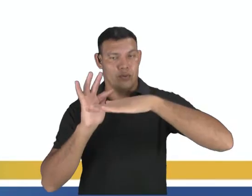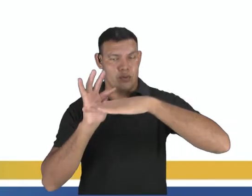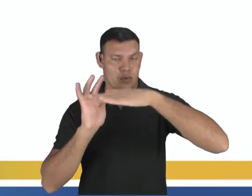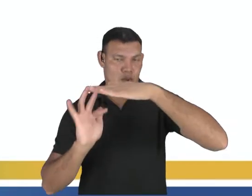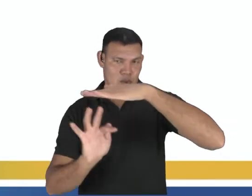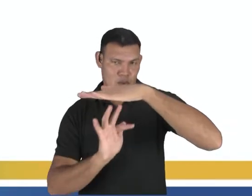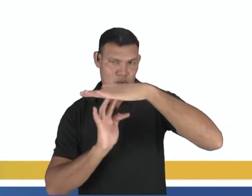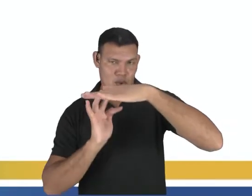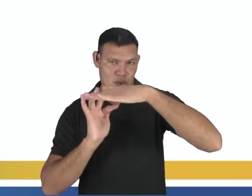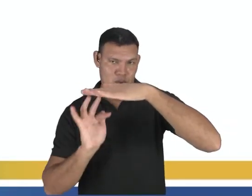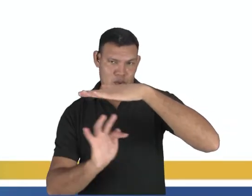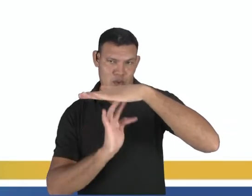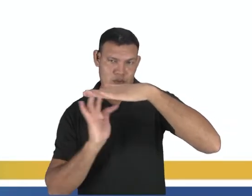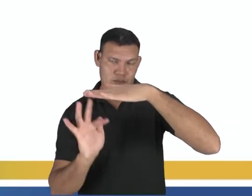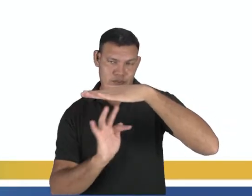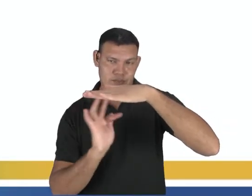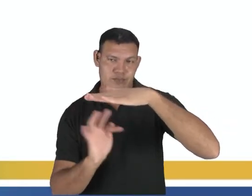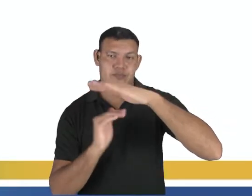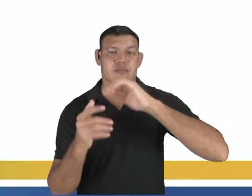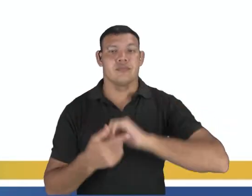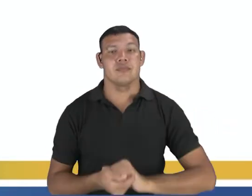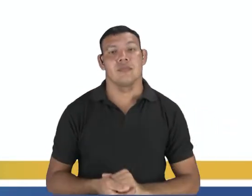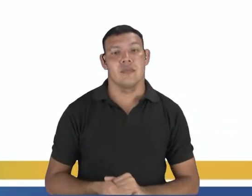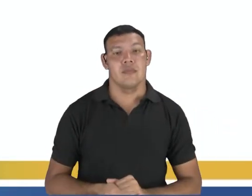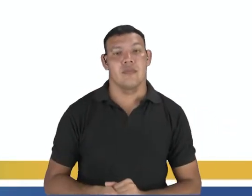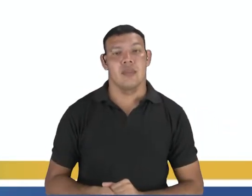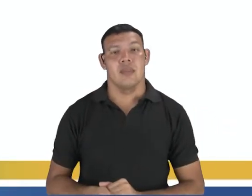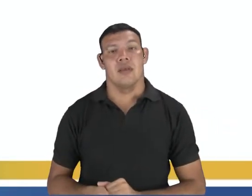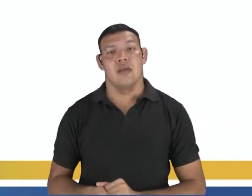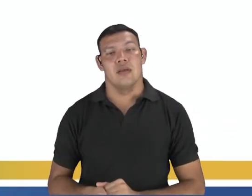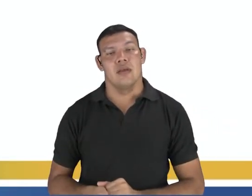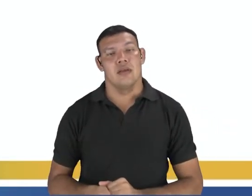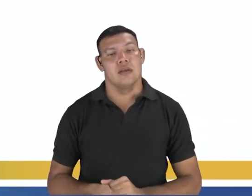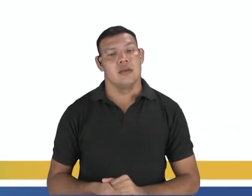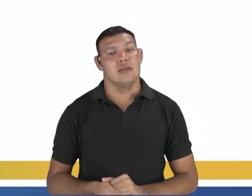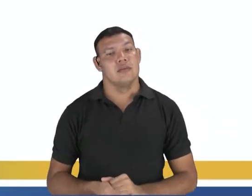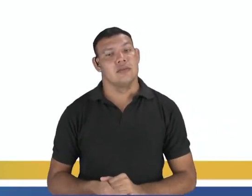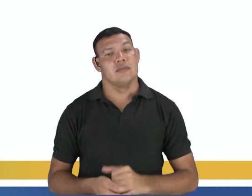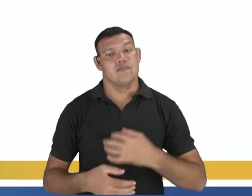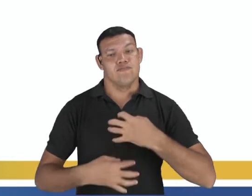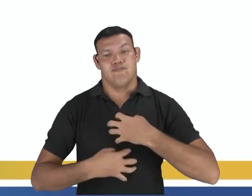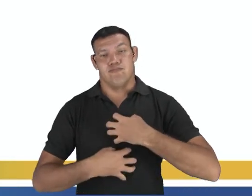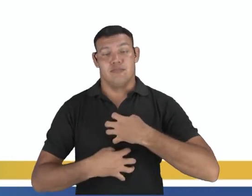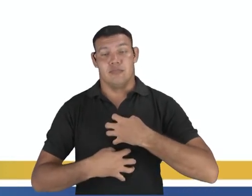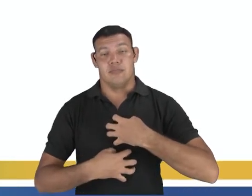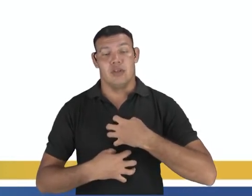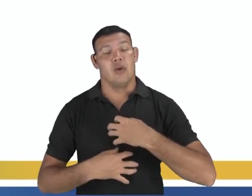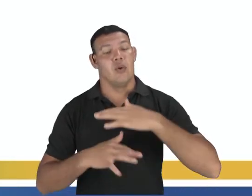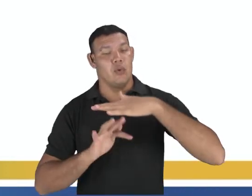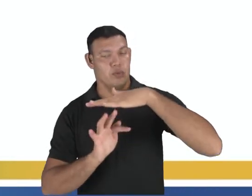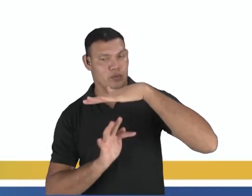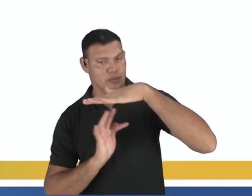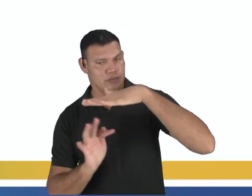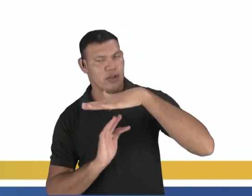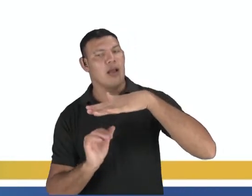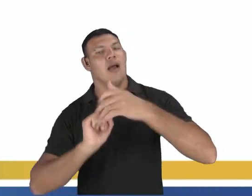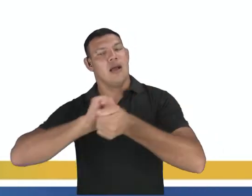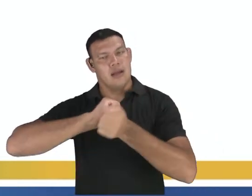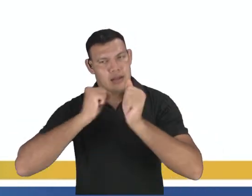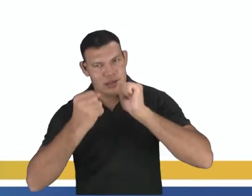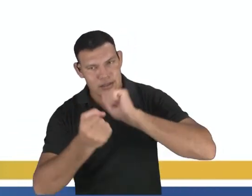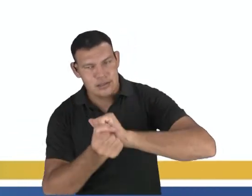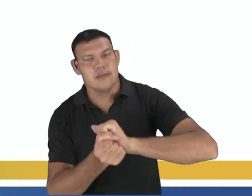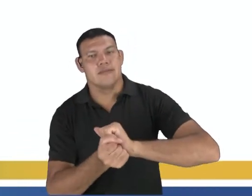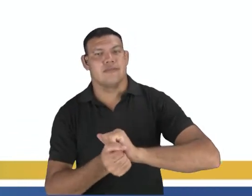formalidade. Se você tem situações que requerem você ser mais formal na sua oralidade, você vai ter que se